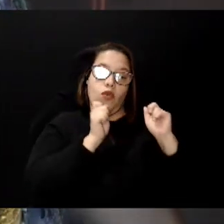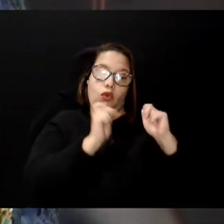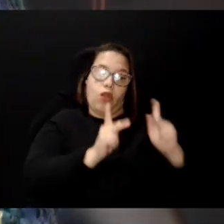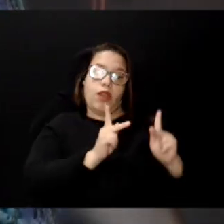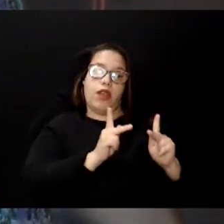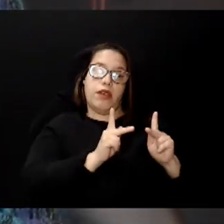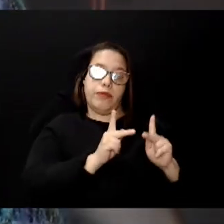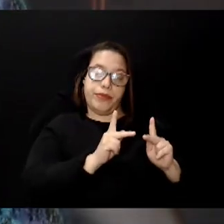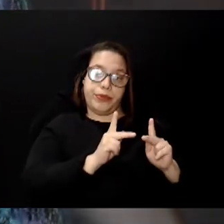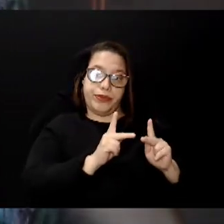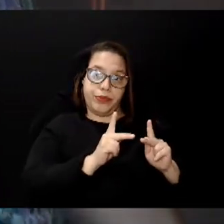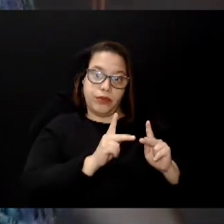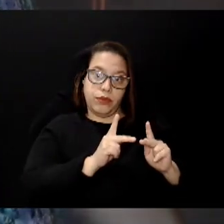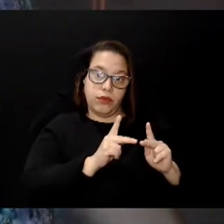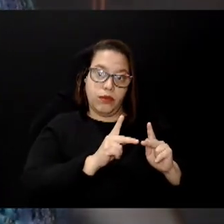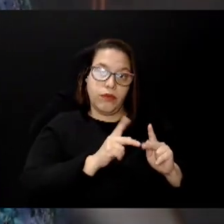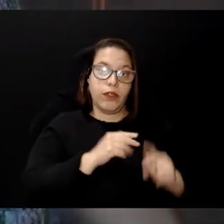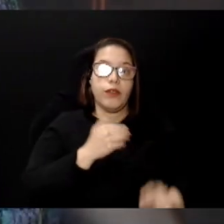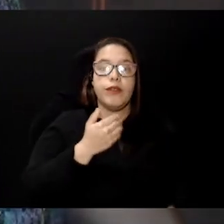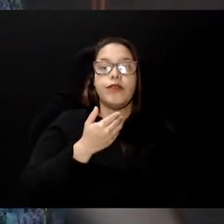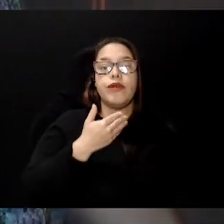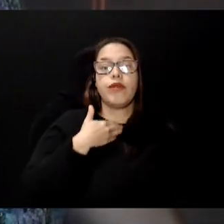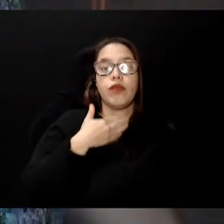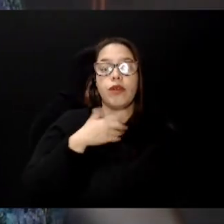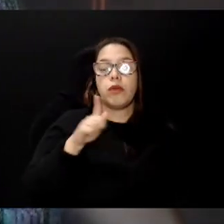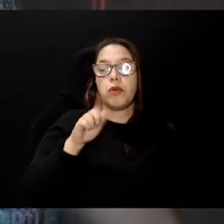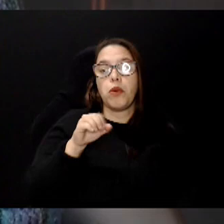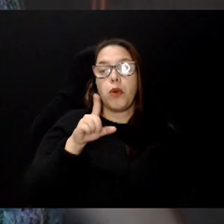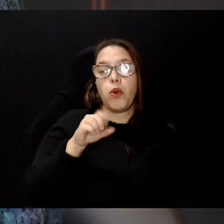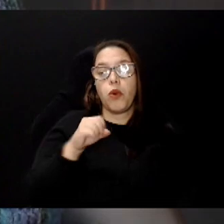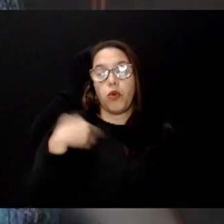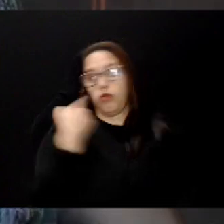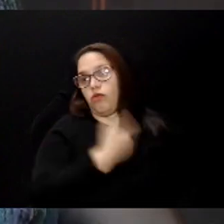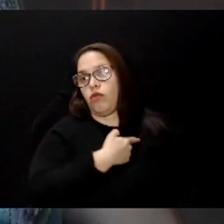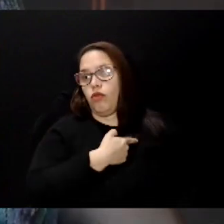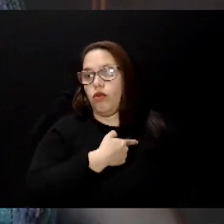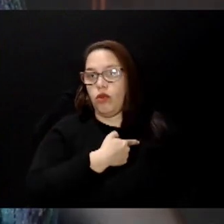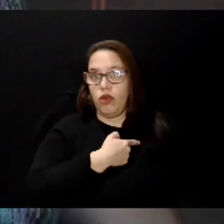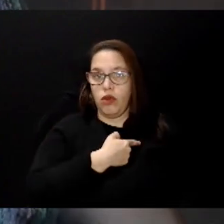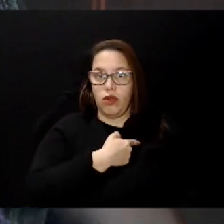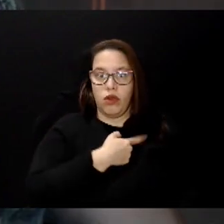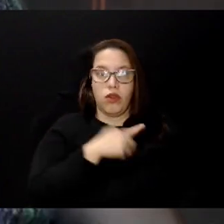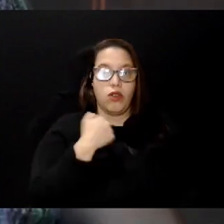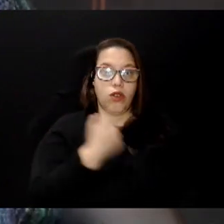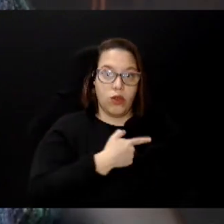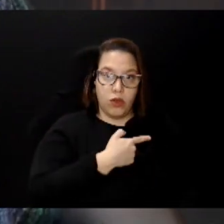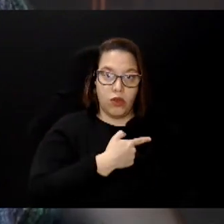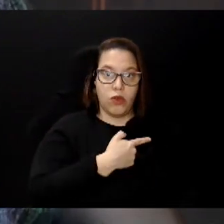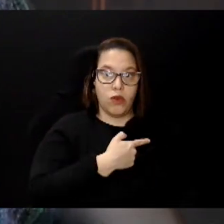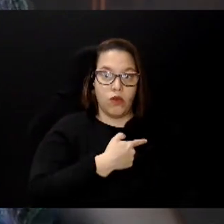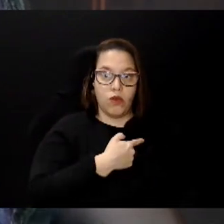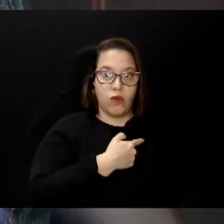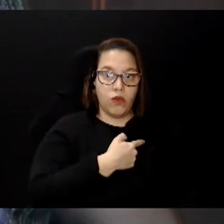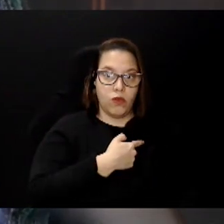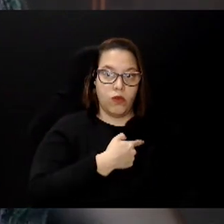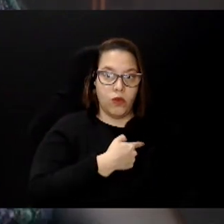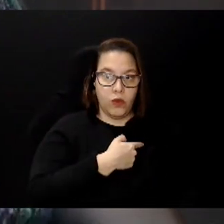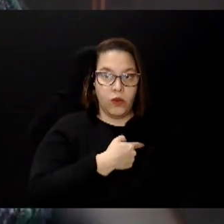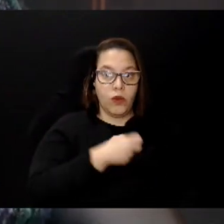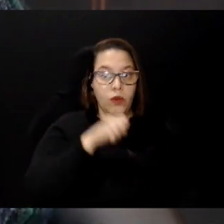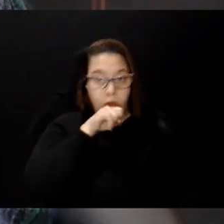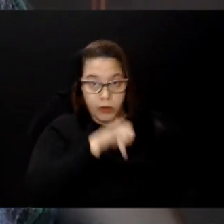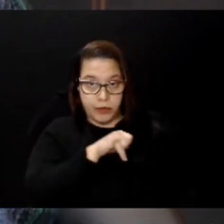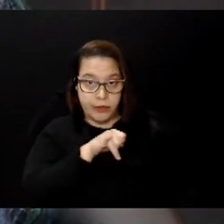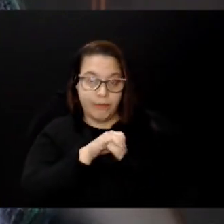O gogó, né, que nem ela falou, tem que ser o nosso, tem que partir da gente. E se a gente fica dependente, eu